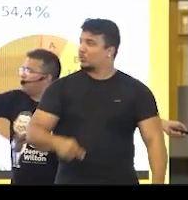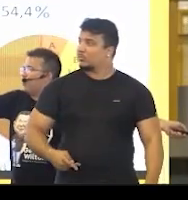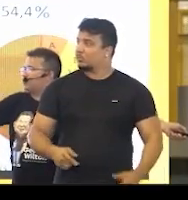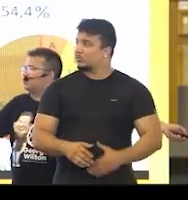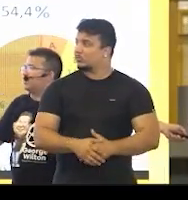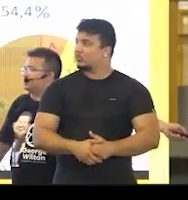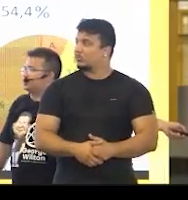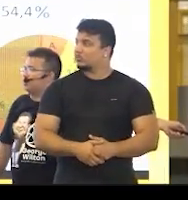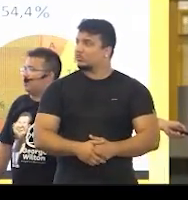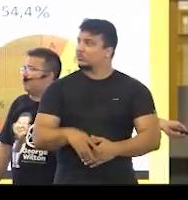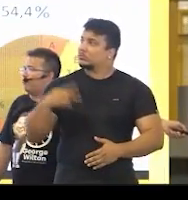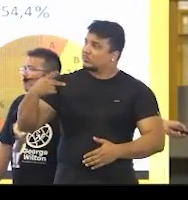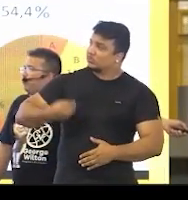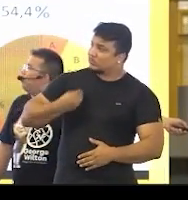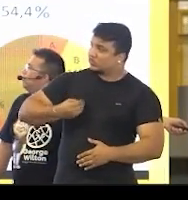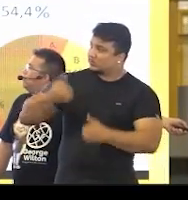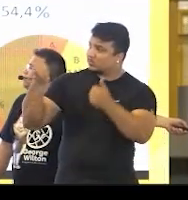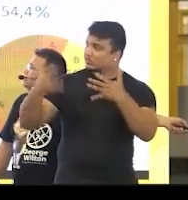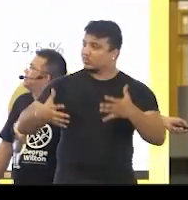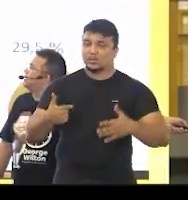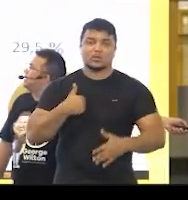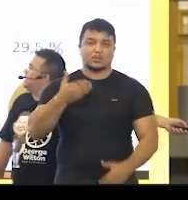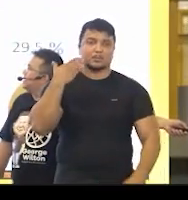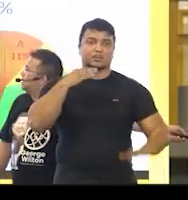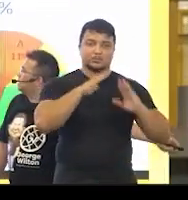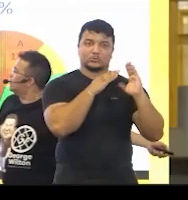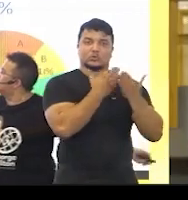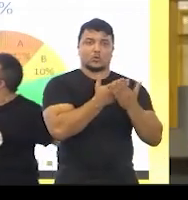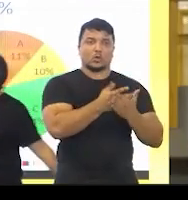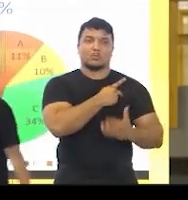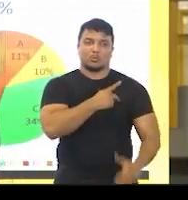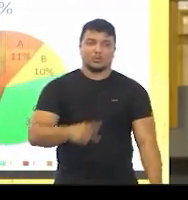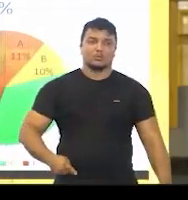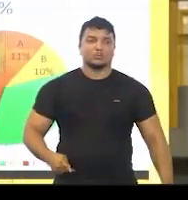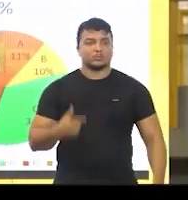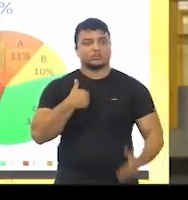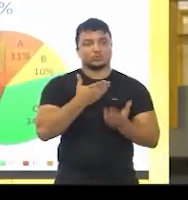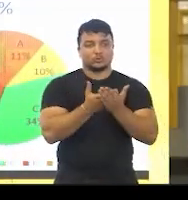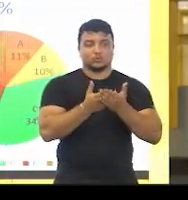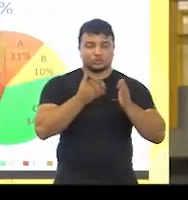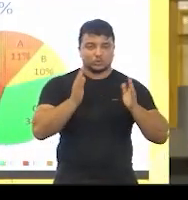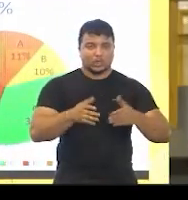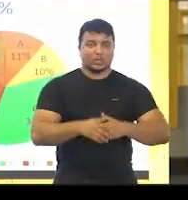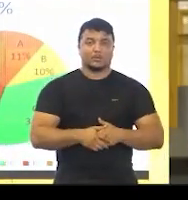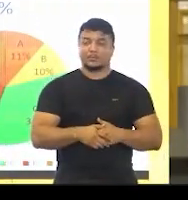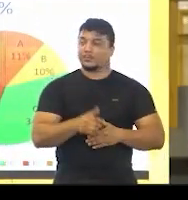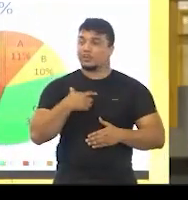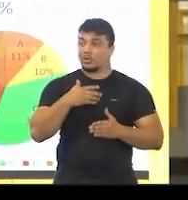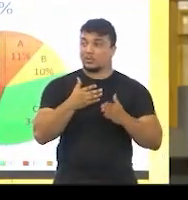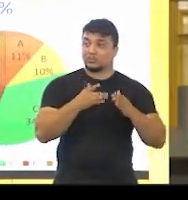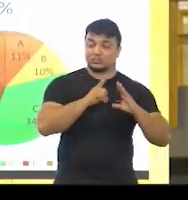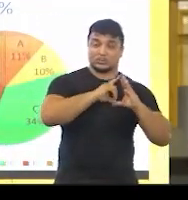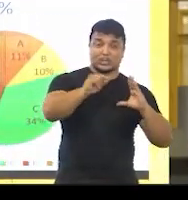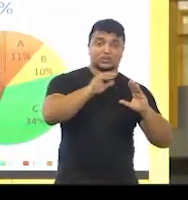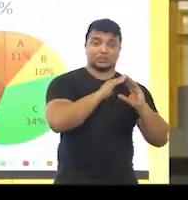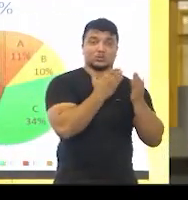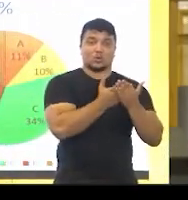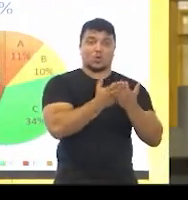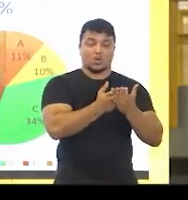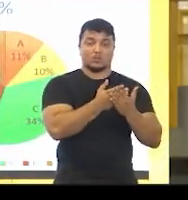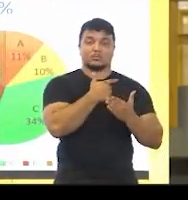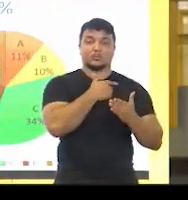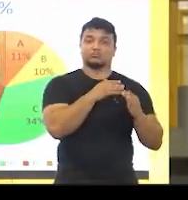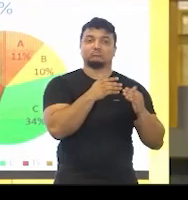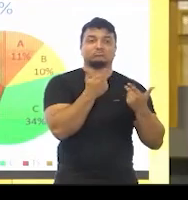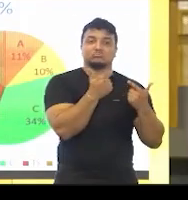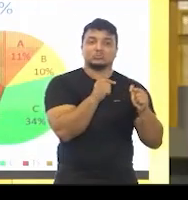Marden, Oi. conte um pouco sobre essa história, por favor. Eu sou aluno egresso de escola pública, né? E eu, quando saí da escola pública, pessoal,